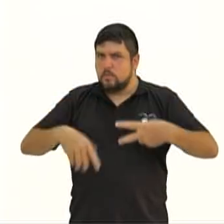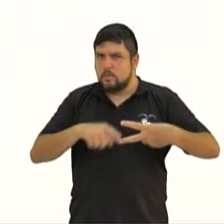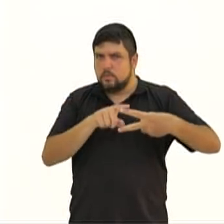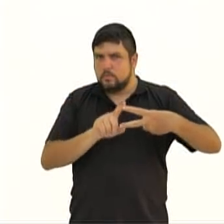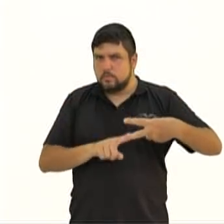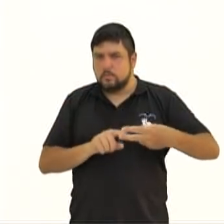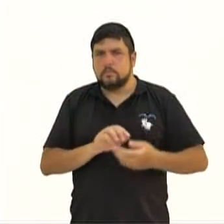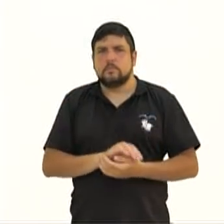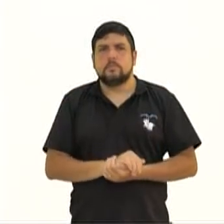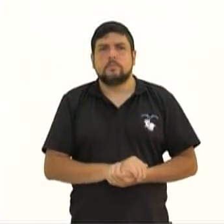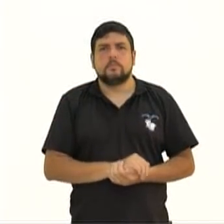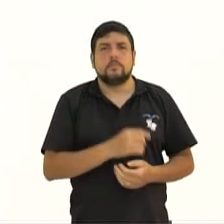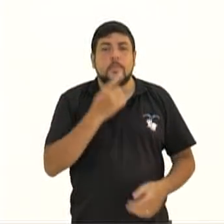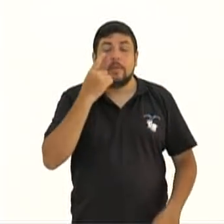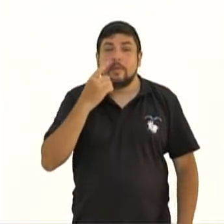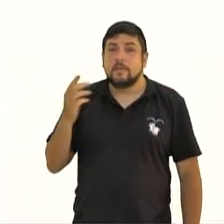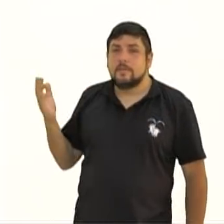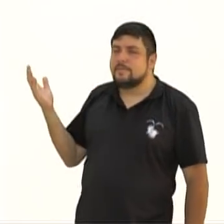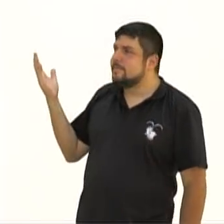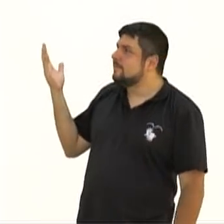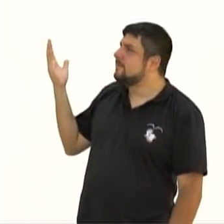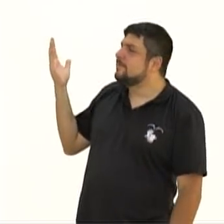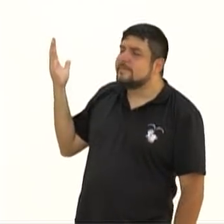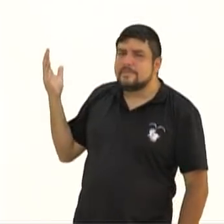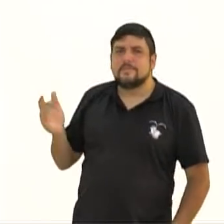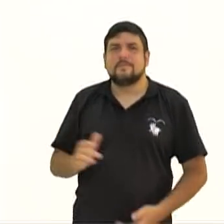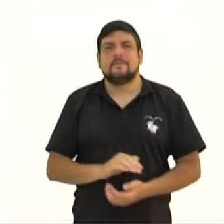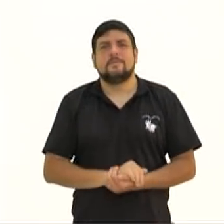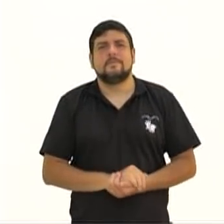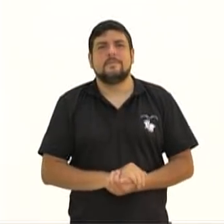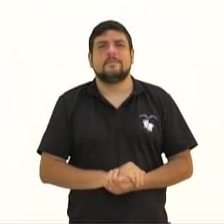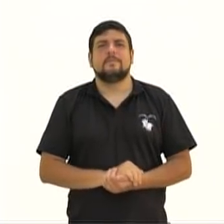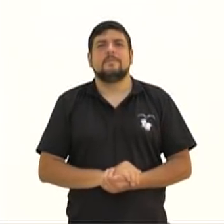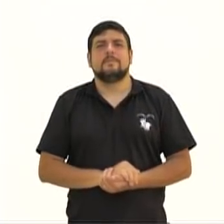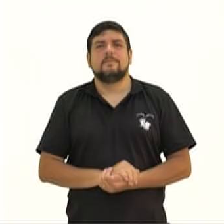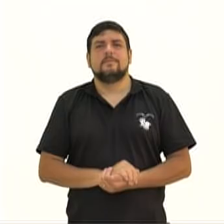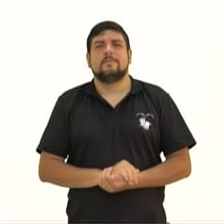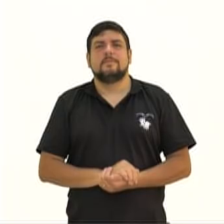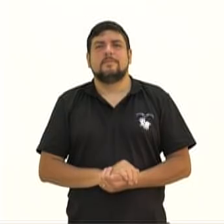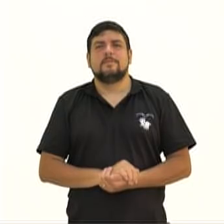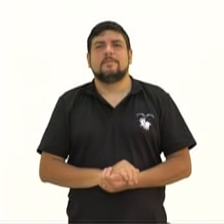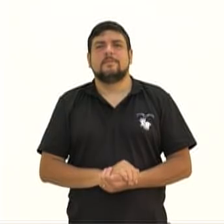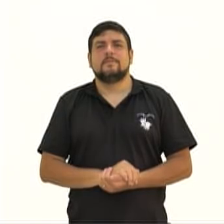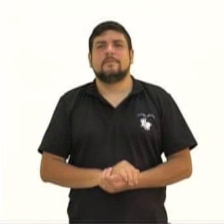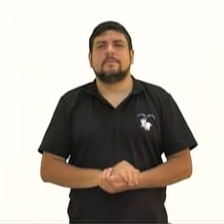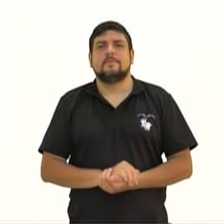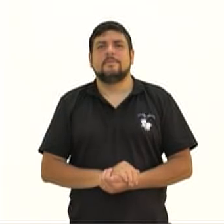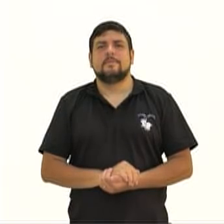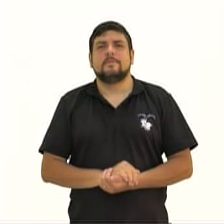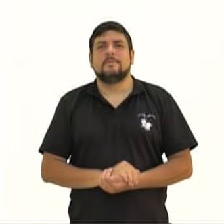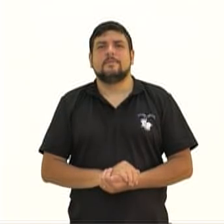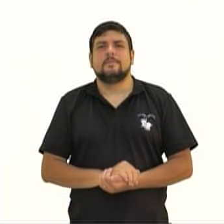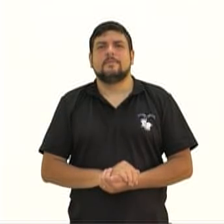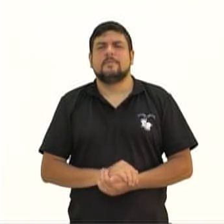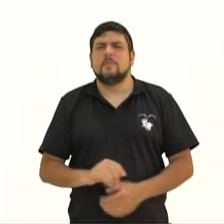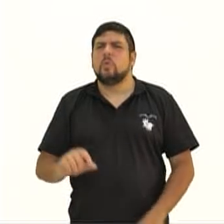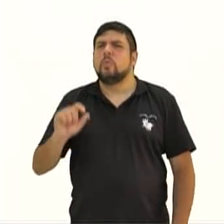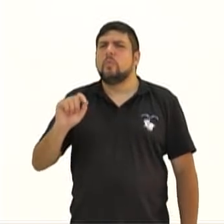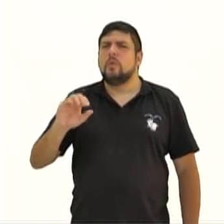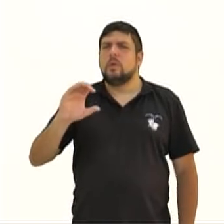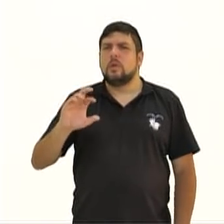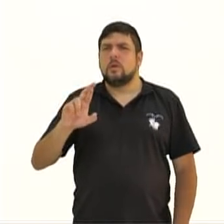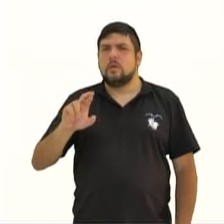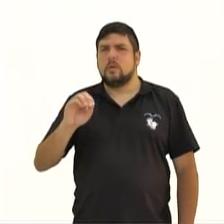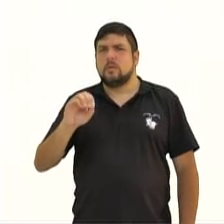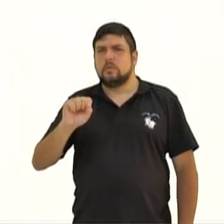ok? Olha elas aí, o cross country e o BMX. O que é o cross country?